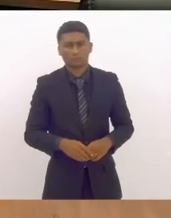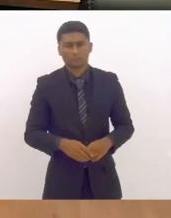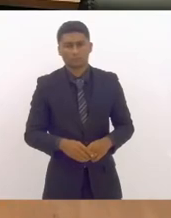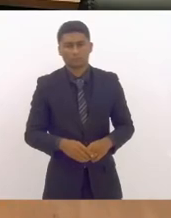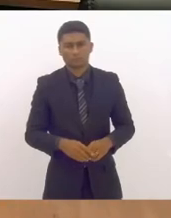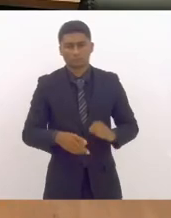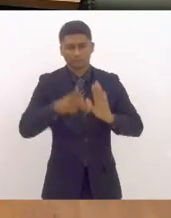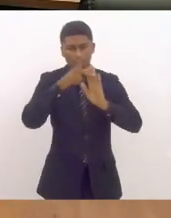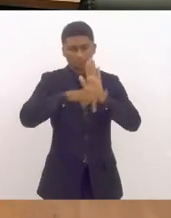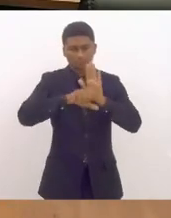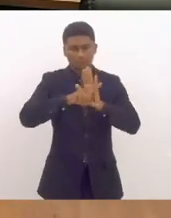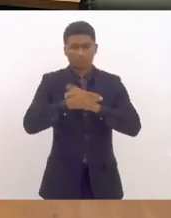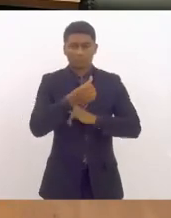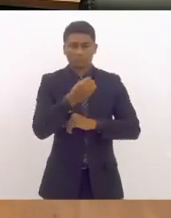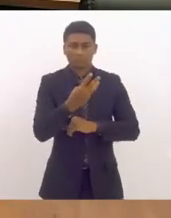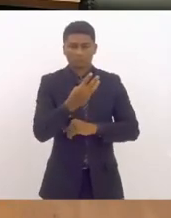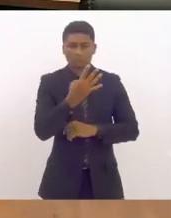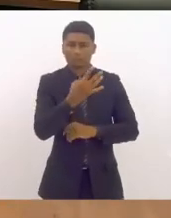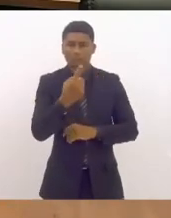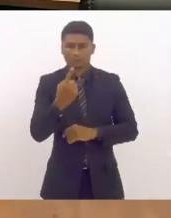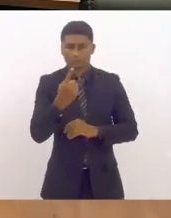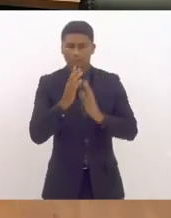6341.